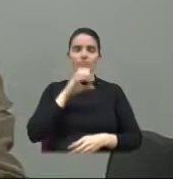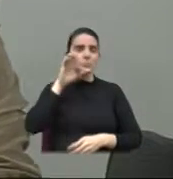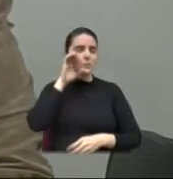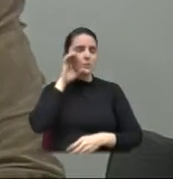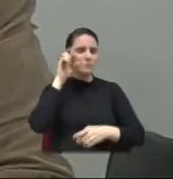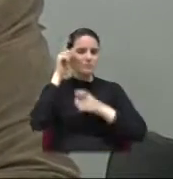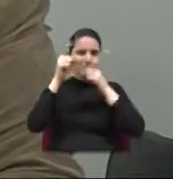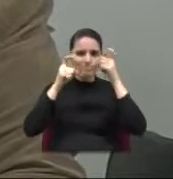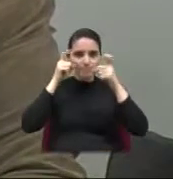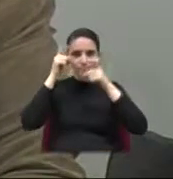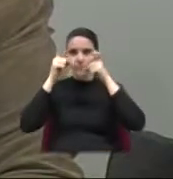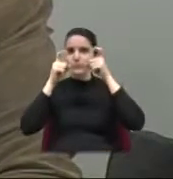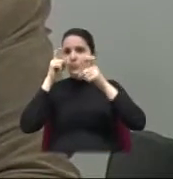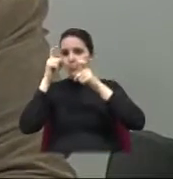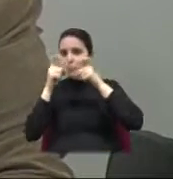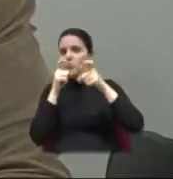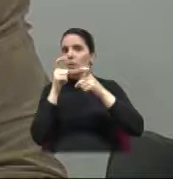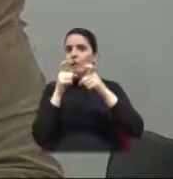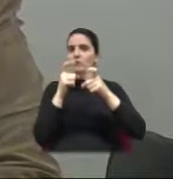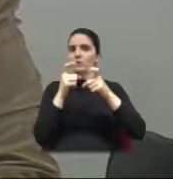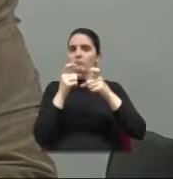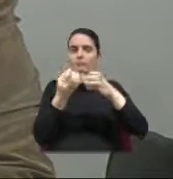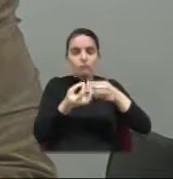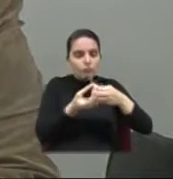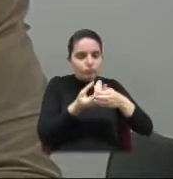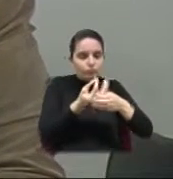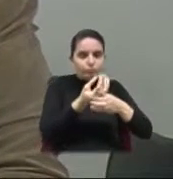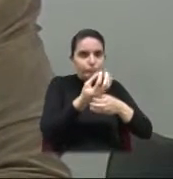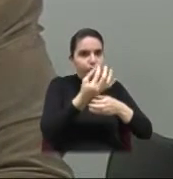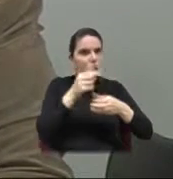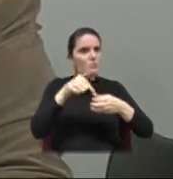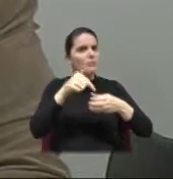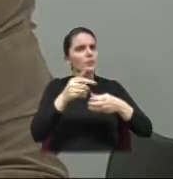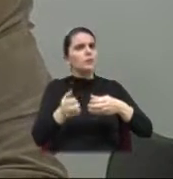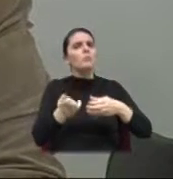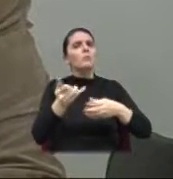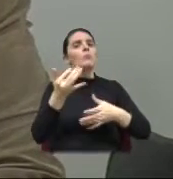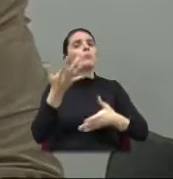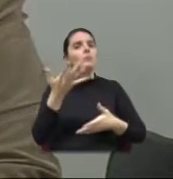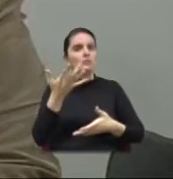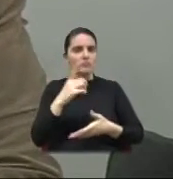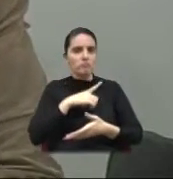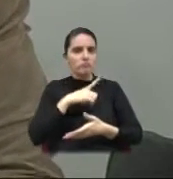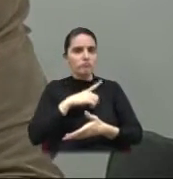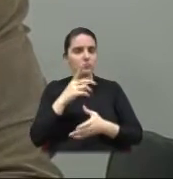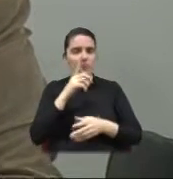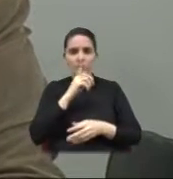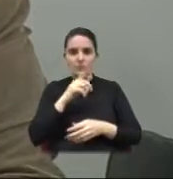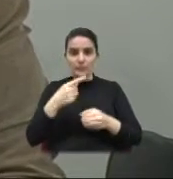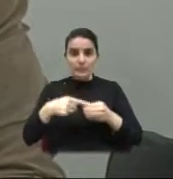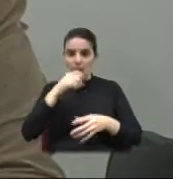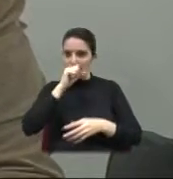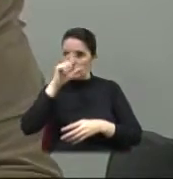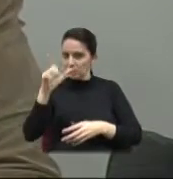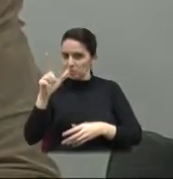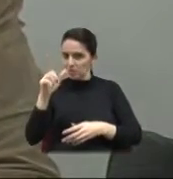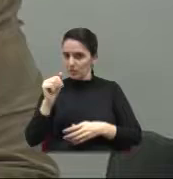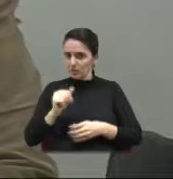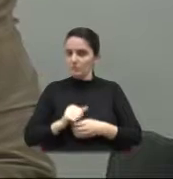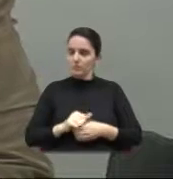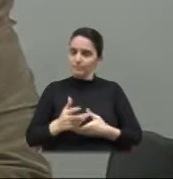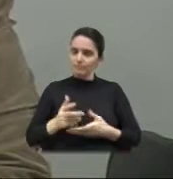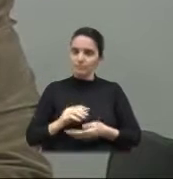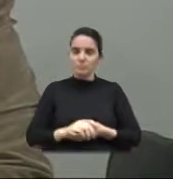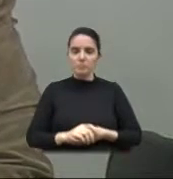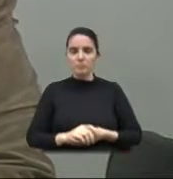com essa questão das minas. Quantas minas existem em Limeira? Será que tem feito alguma coisa? Ou elas